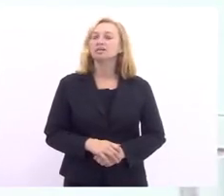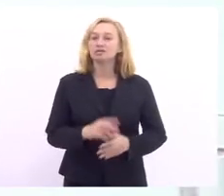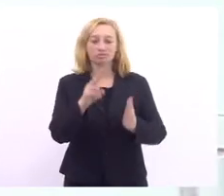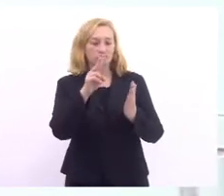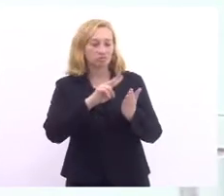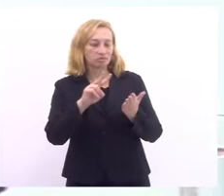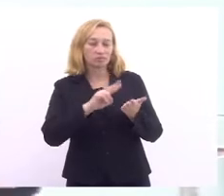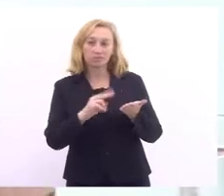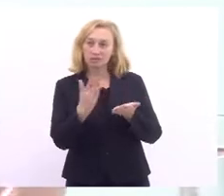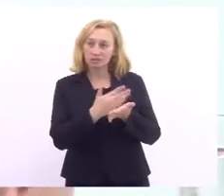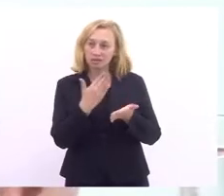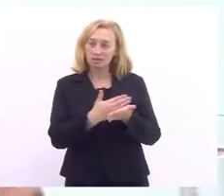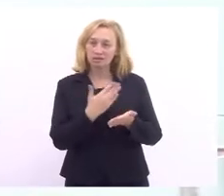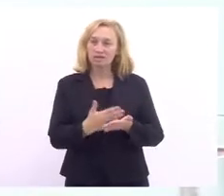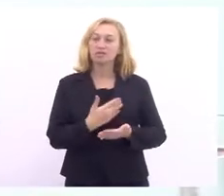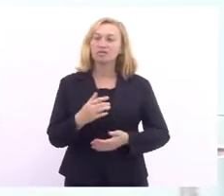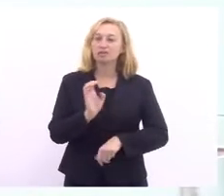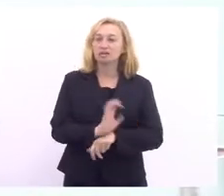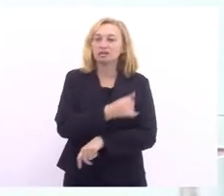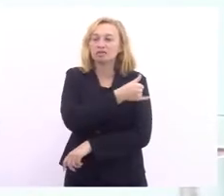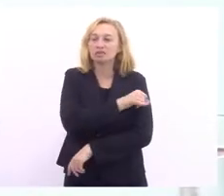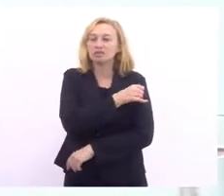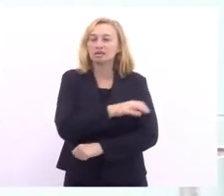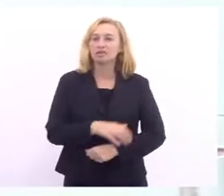do Estado do Rio de Janeiro